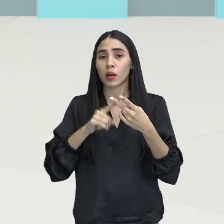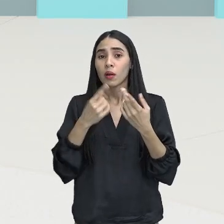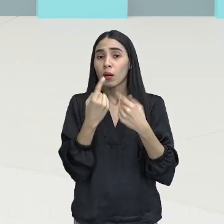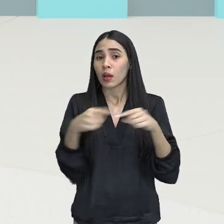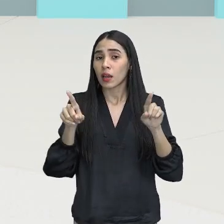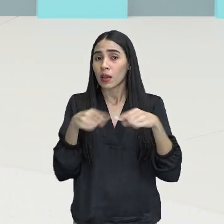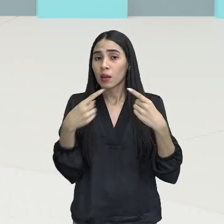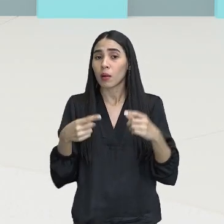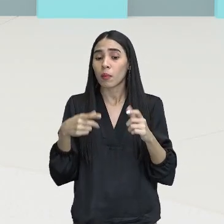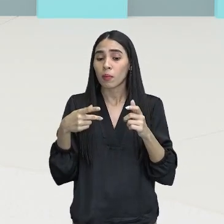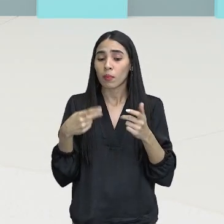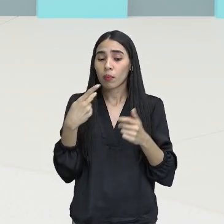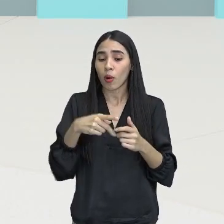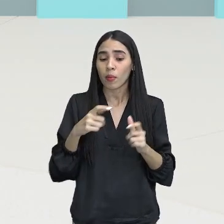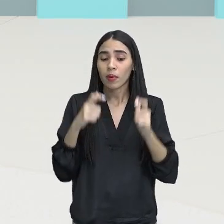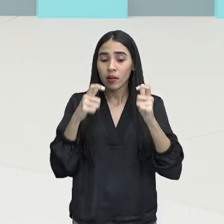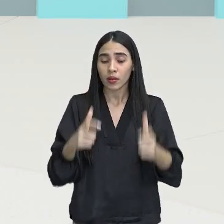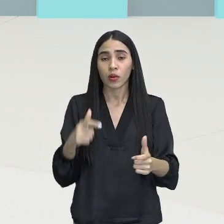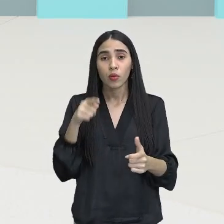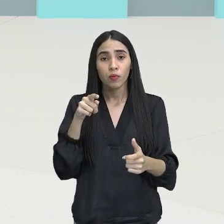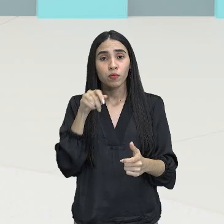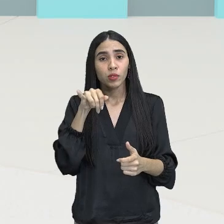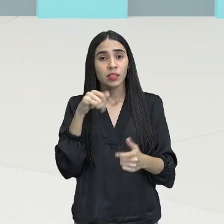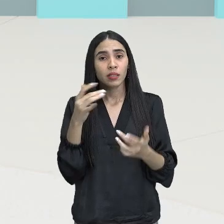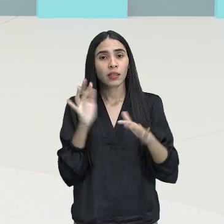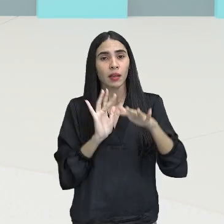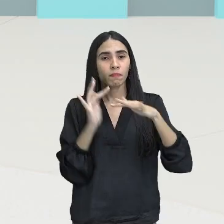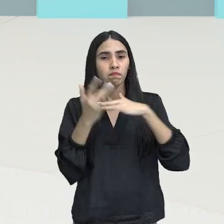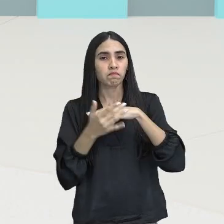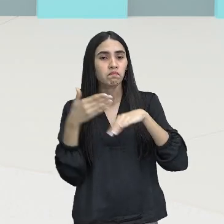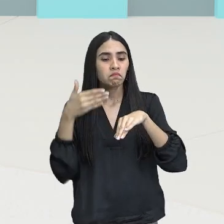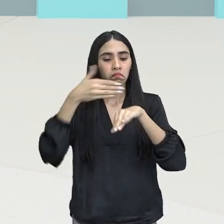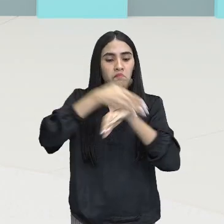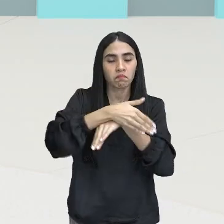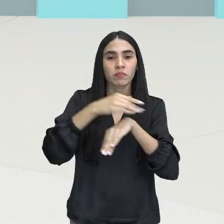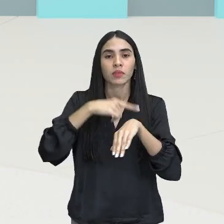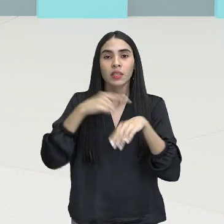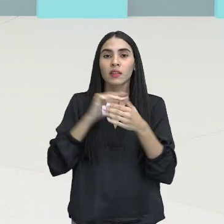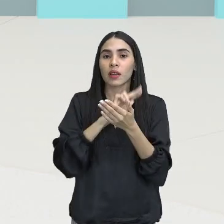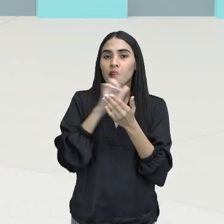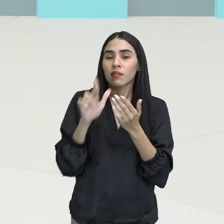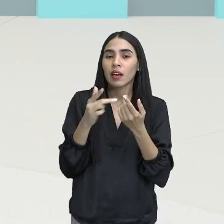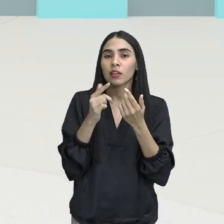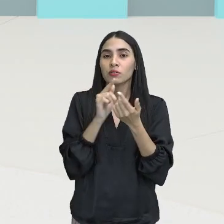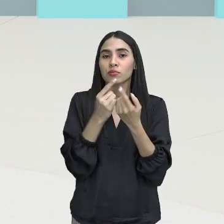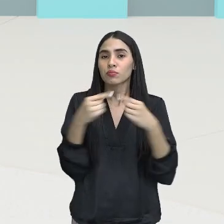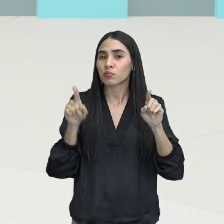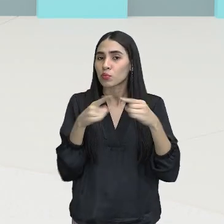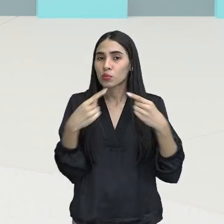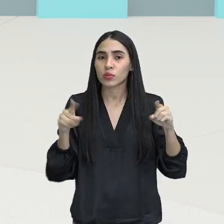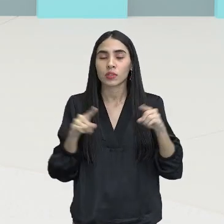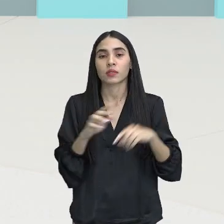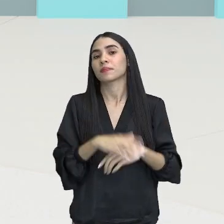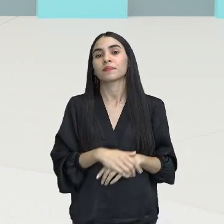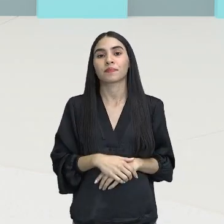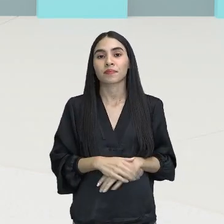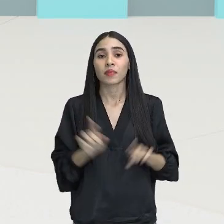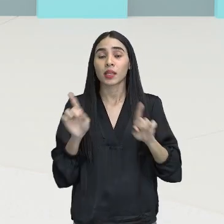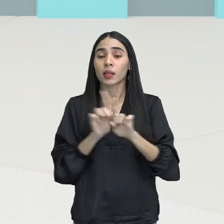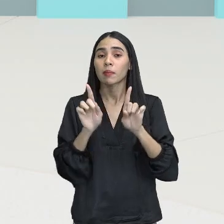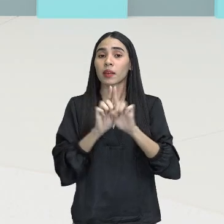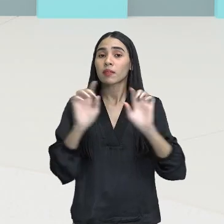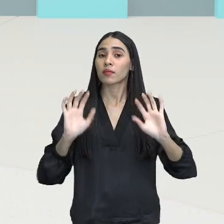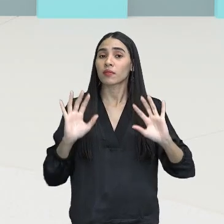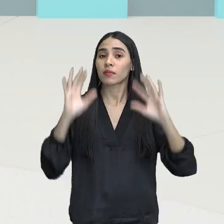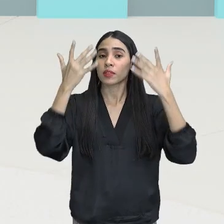regionais. Hoje você entra numa plataforma que você encontra músicas de várias localidades. Os nossos festivais